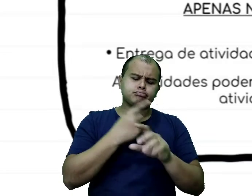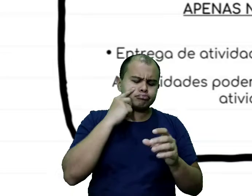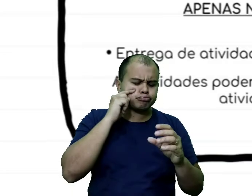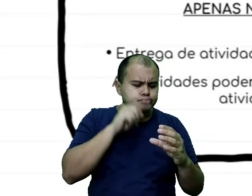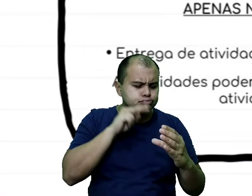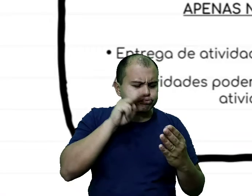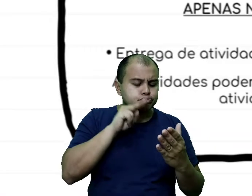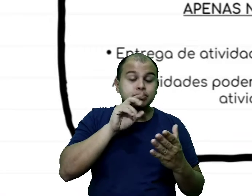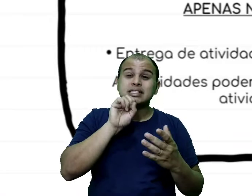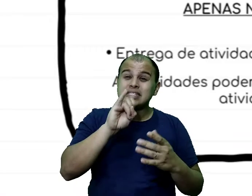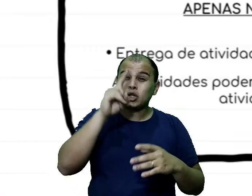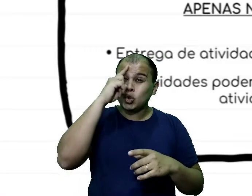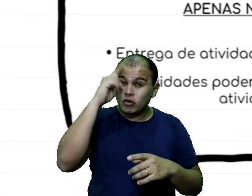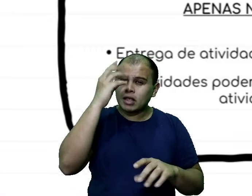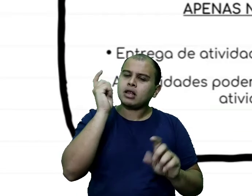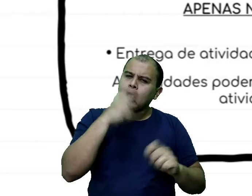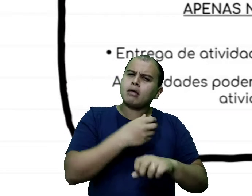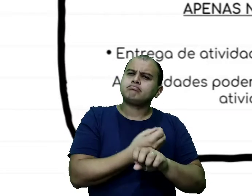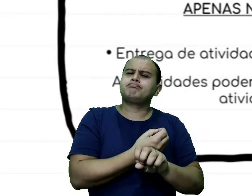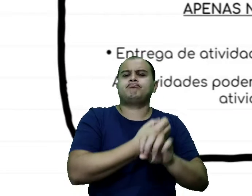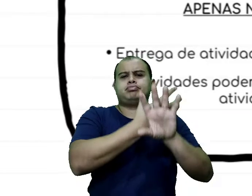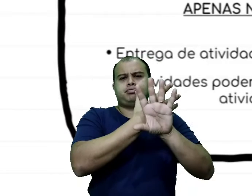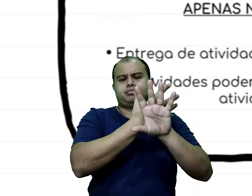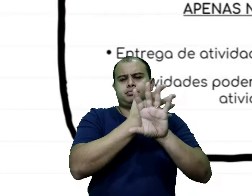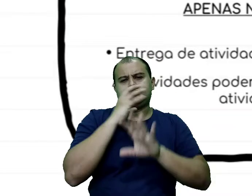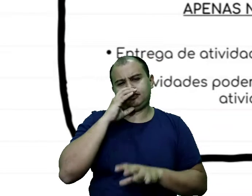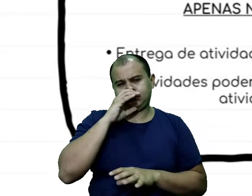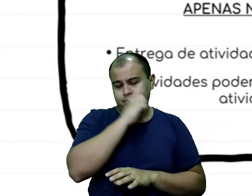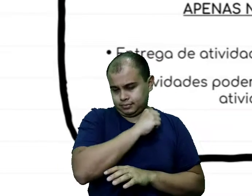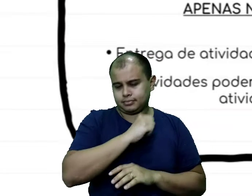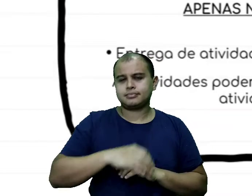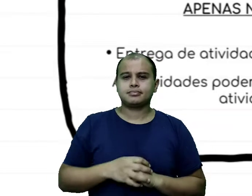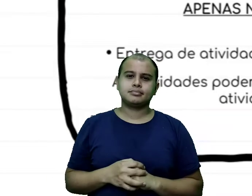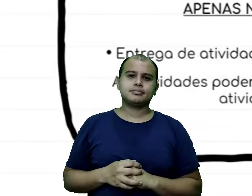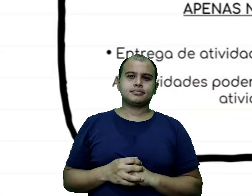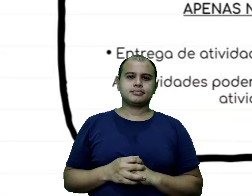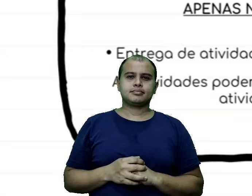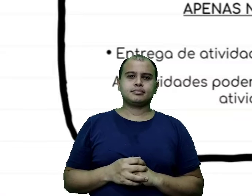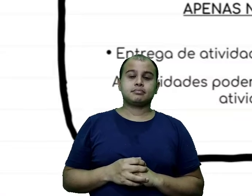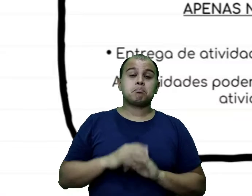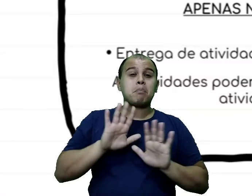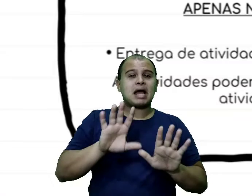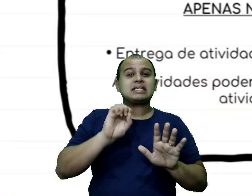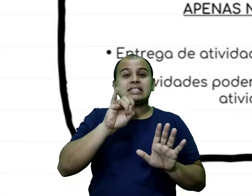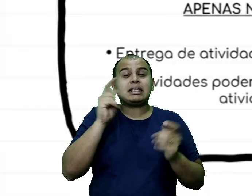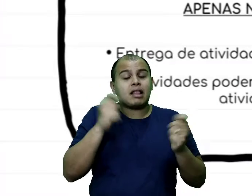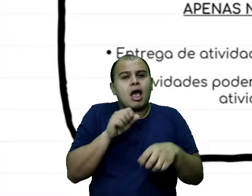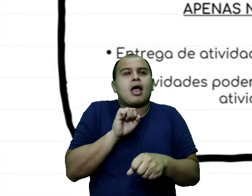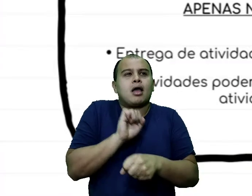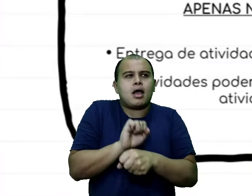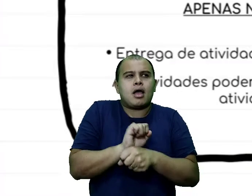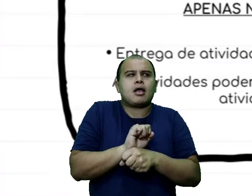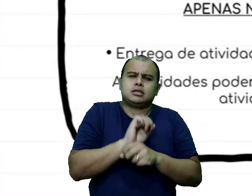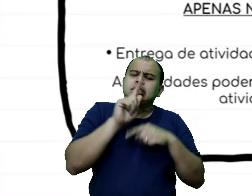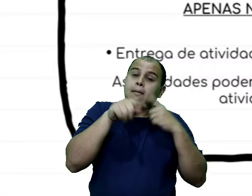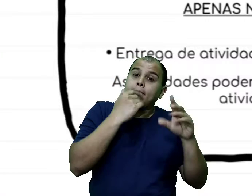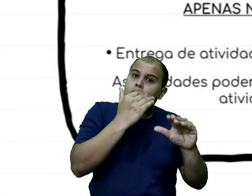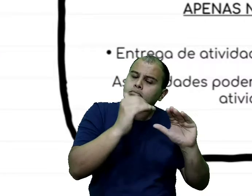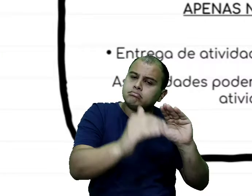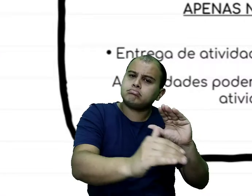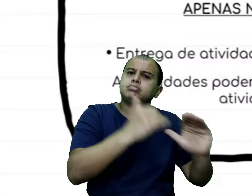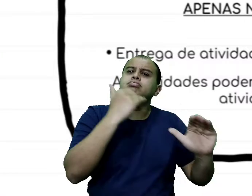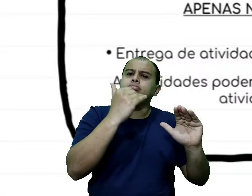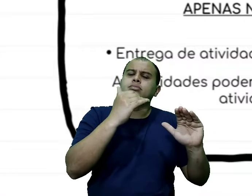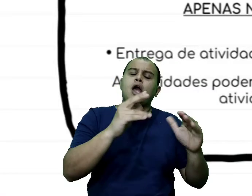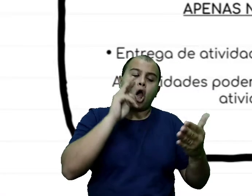dia a gente abre o WhatsApp. Então, aí se tiver uma dúvida específica, posta no particular que a gente responde. Se